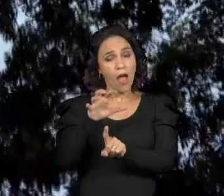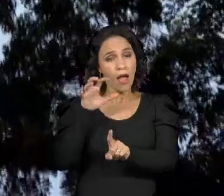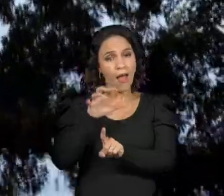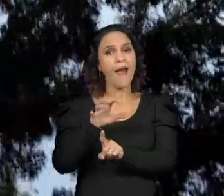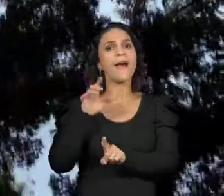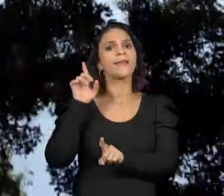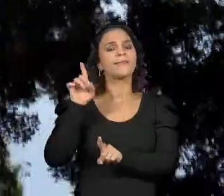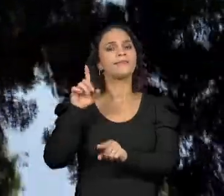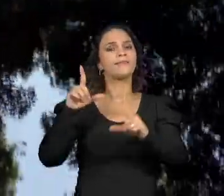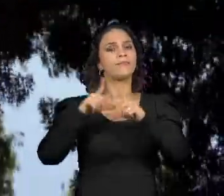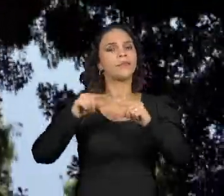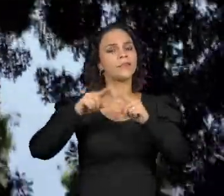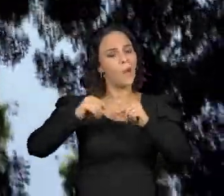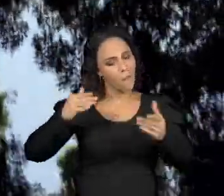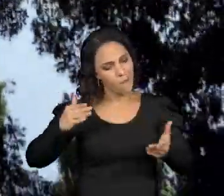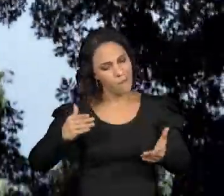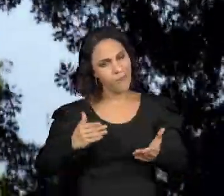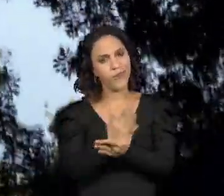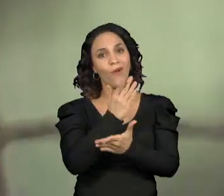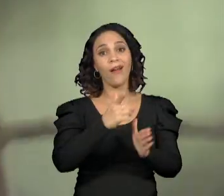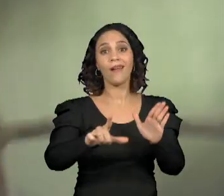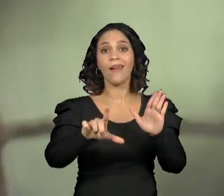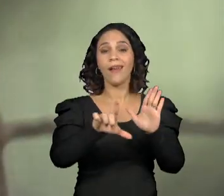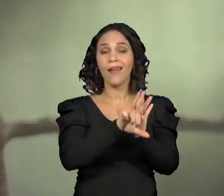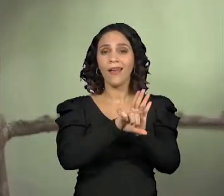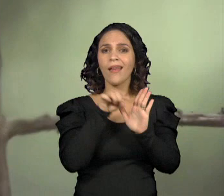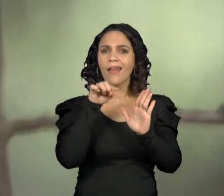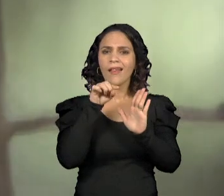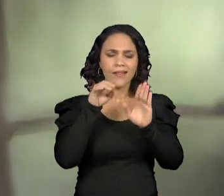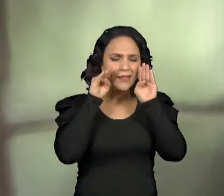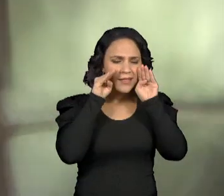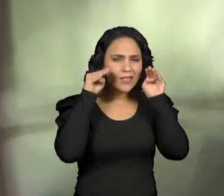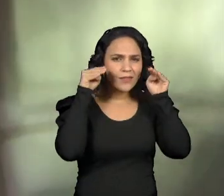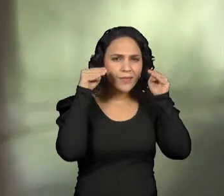finalmente aprovou uma lei específica